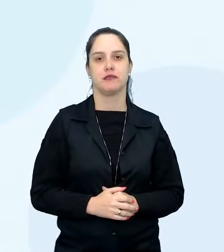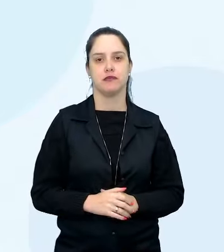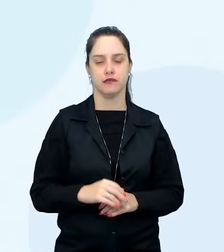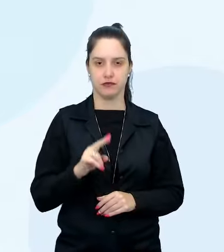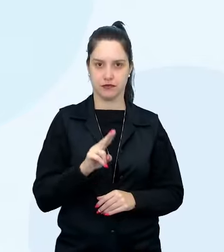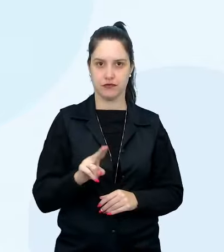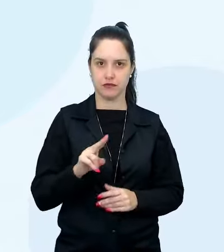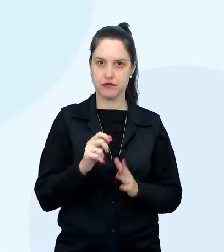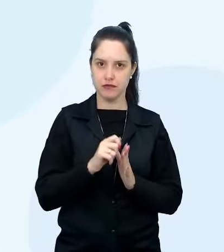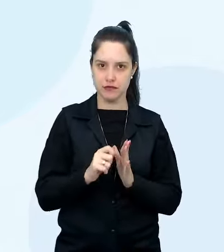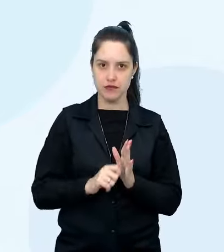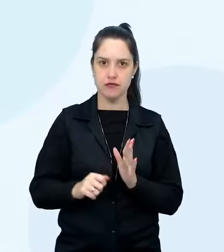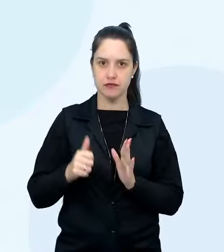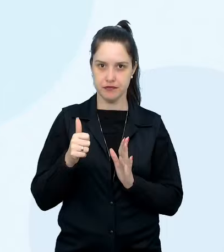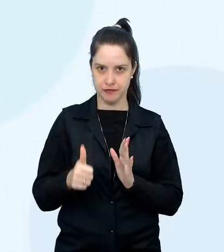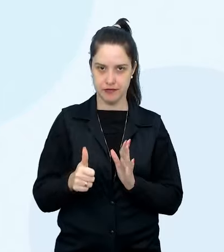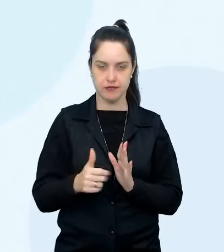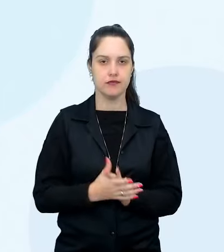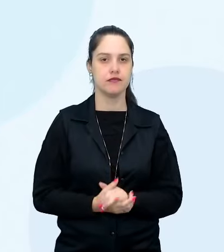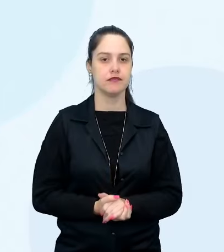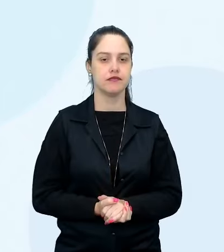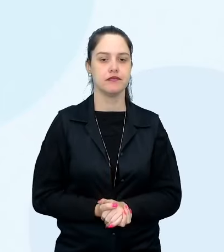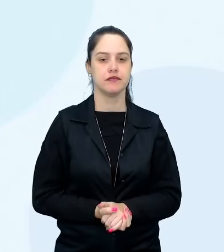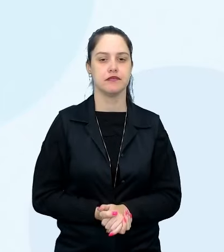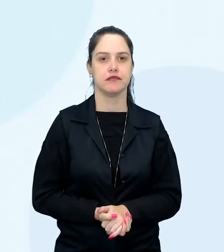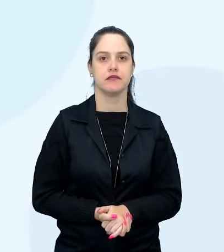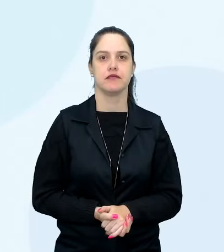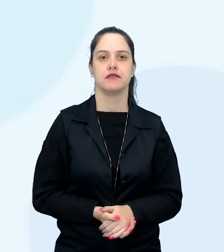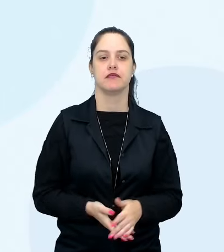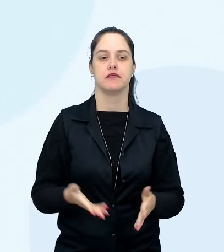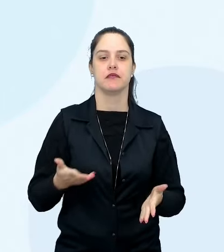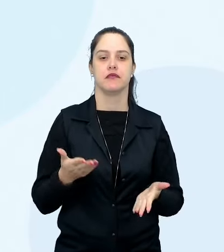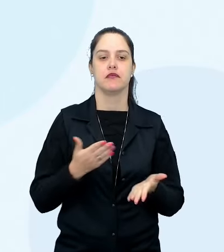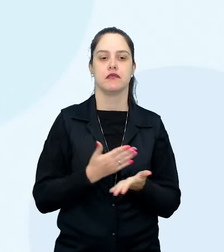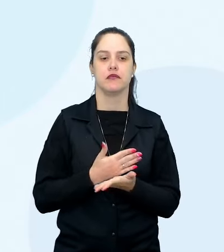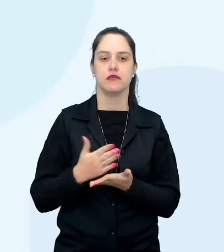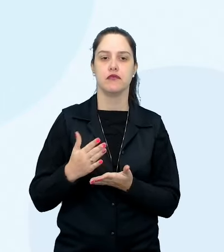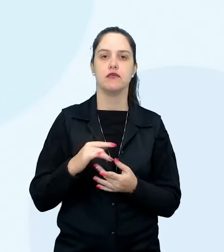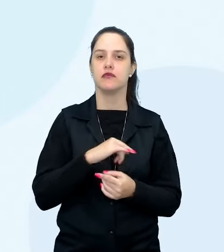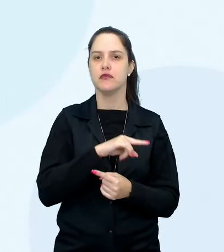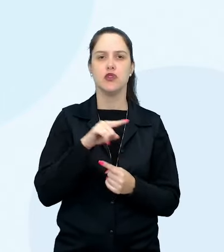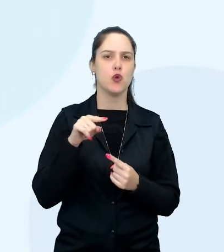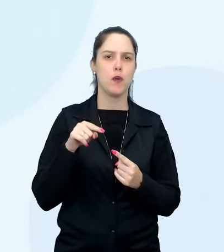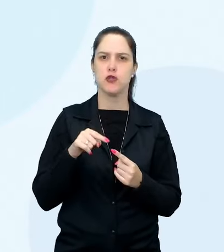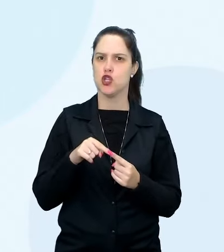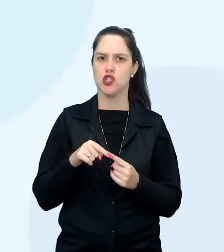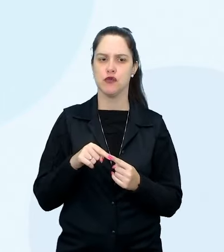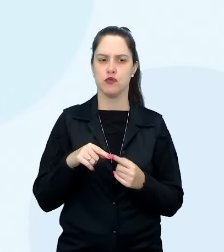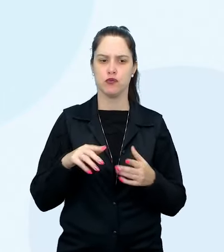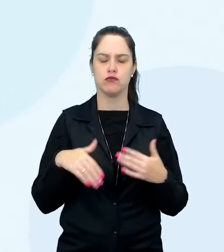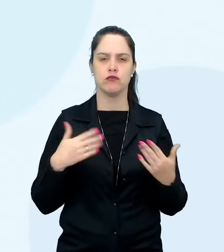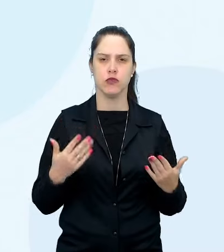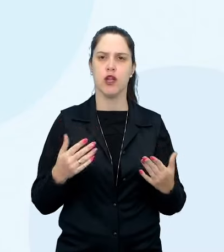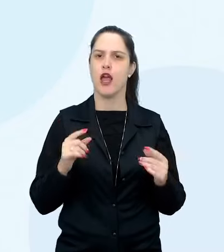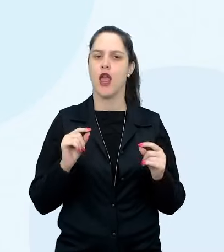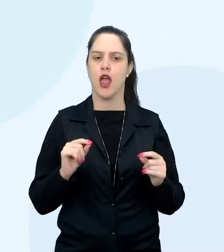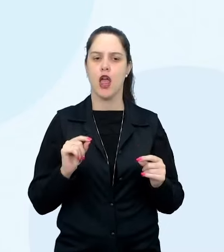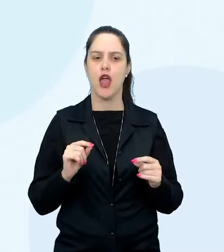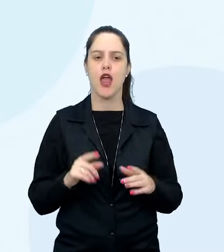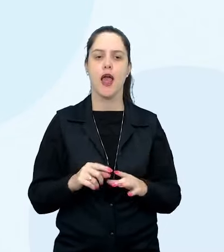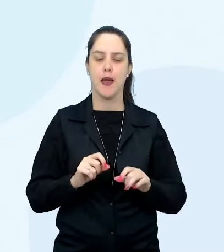os registros, tá certo? E a gente vai conversar um pouco sobre os objetivos. Então, os objetivos estão